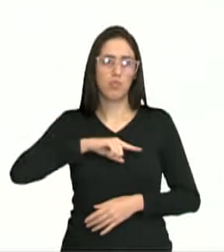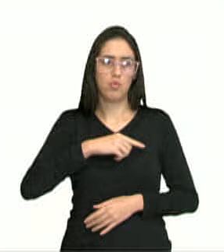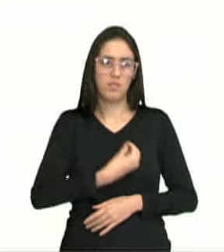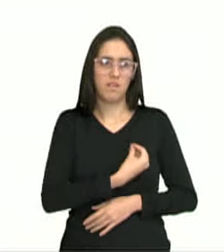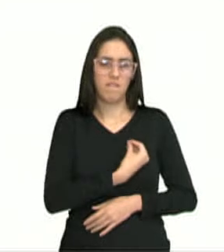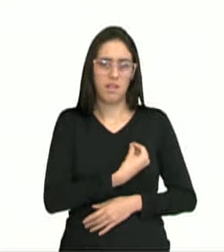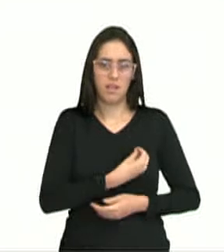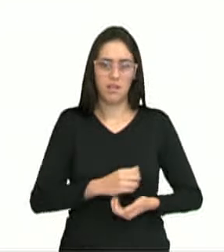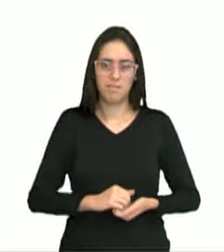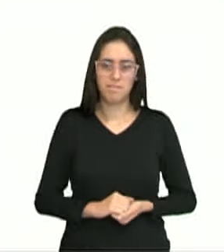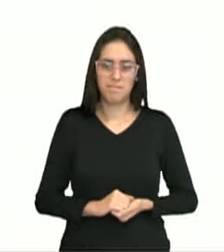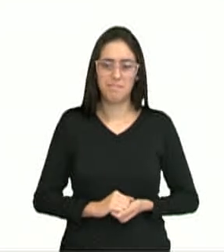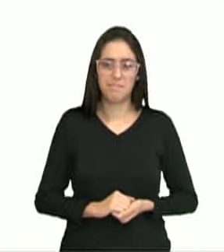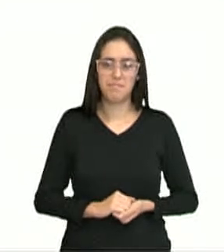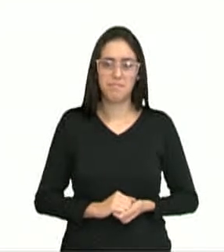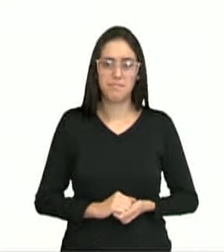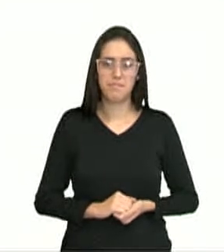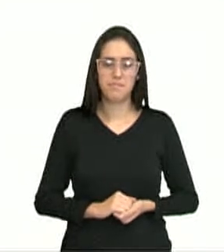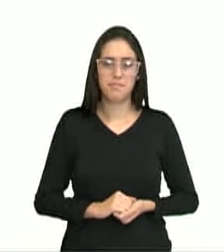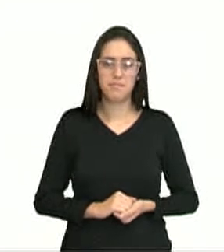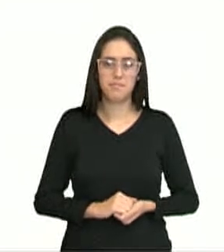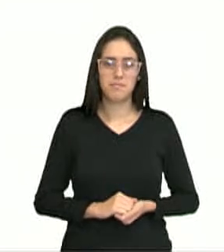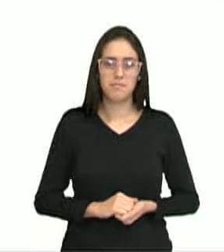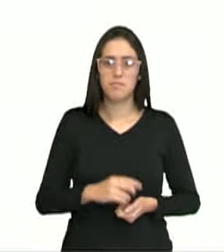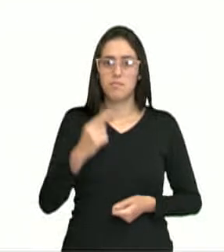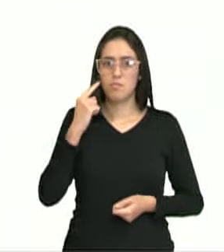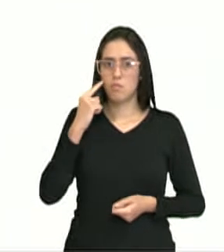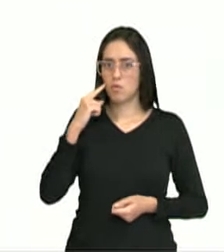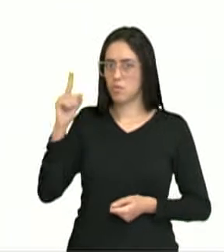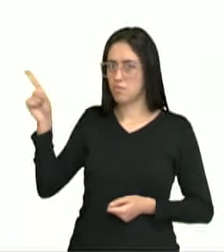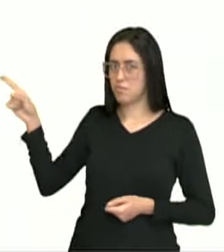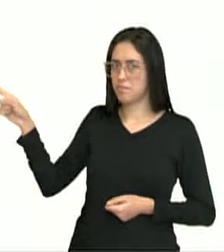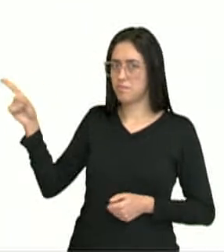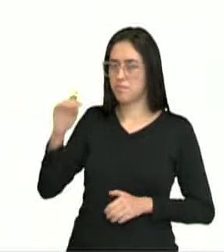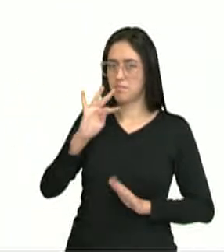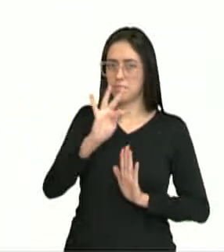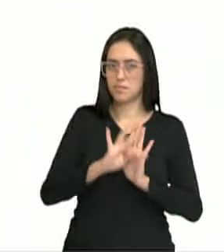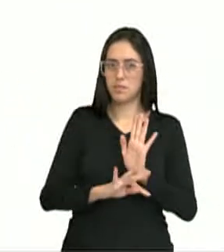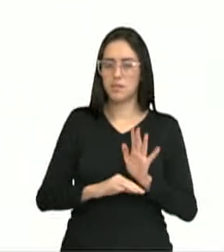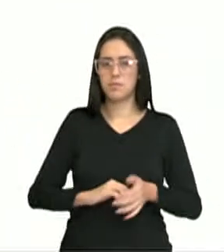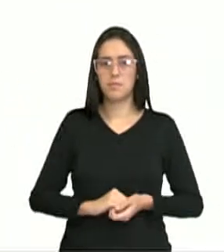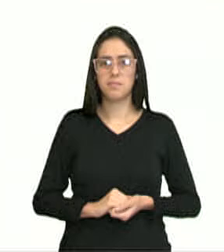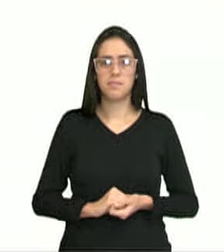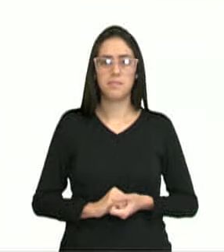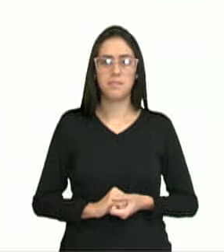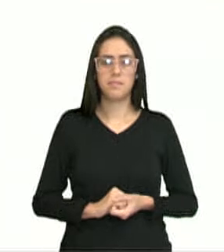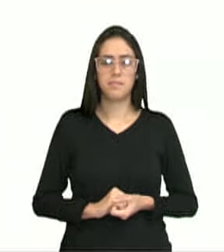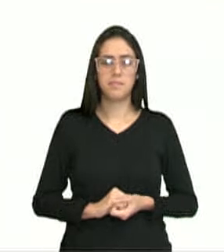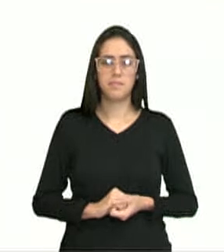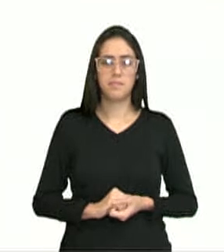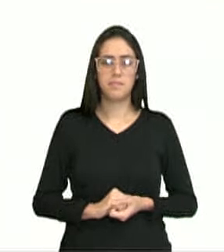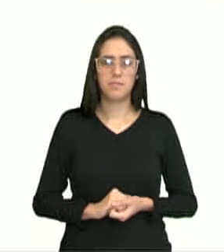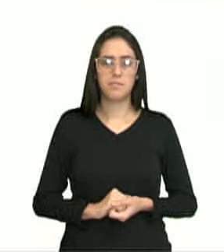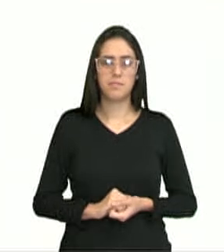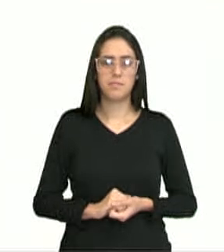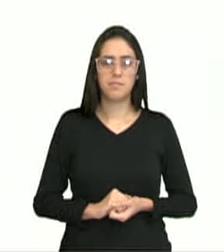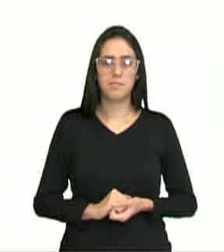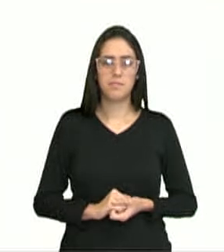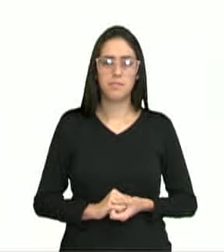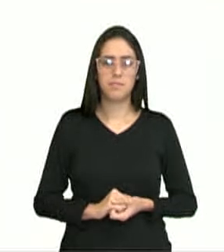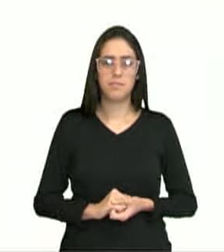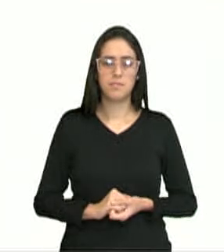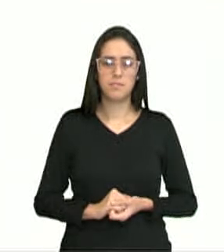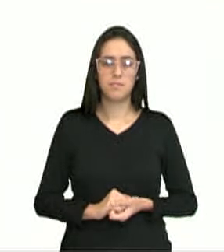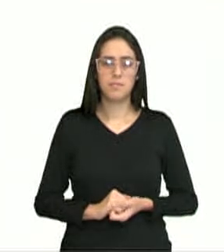em matemáticas, um número ordinal é um número que denota a posição de um